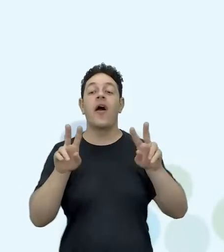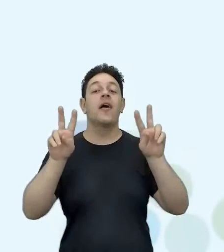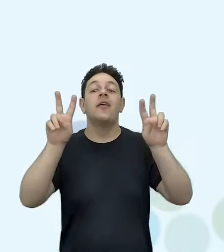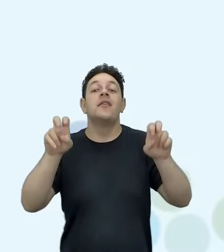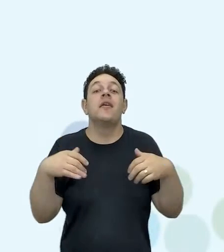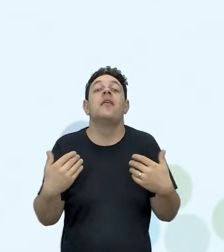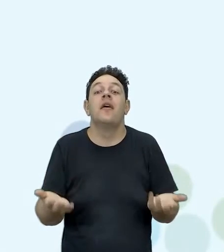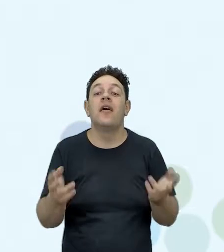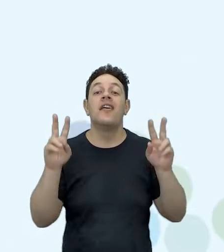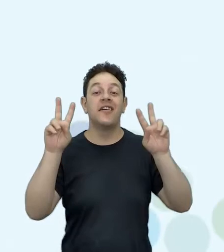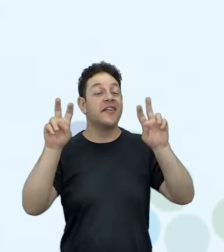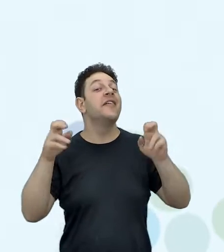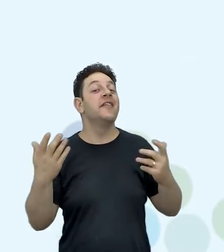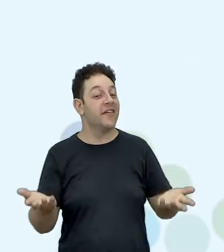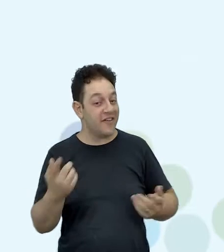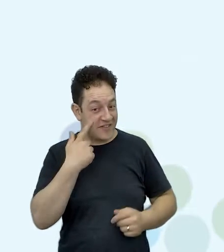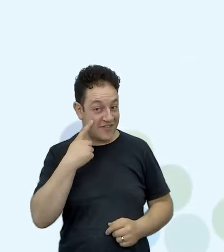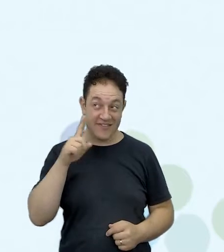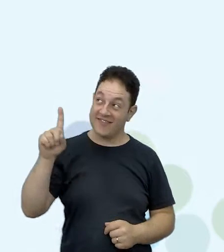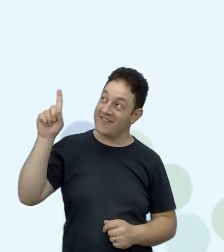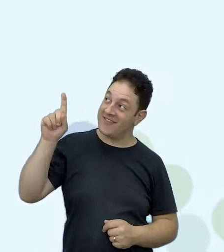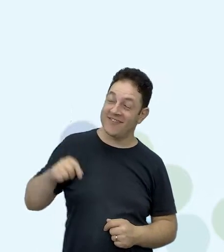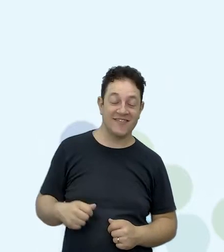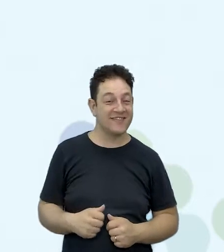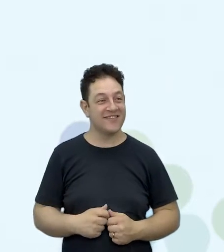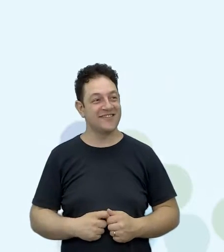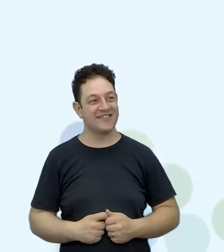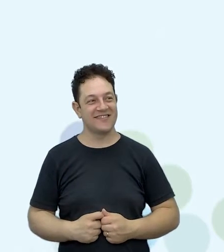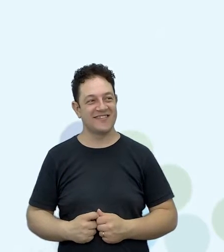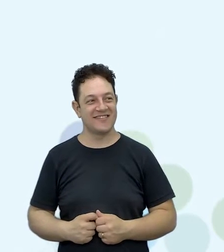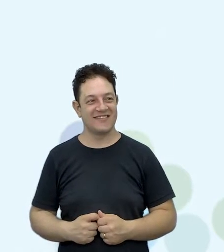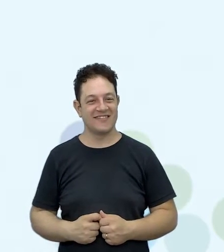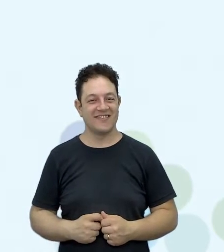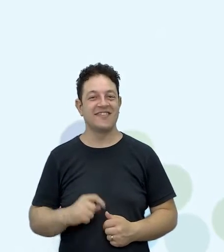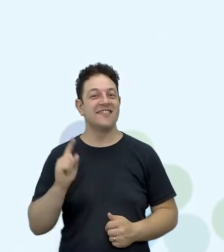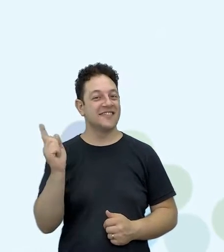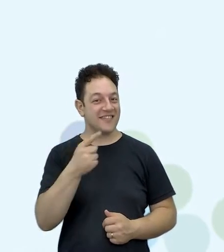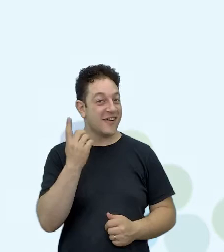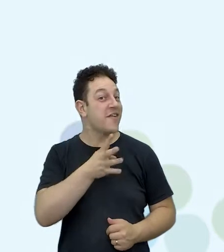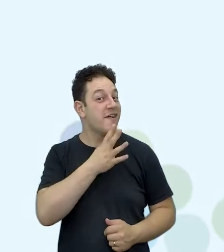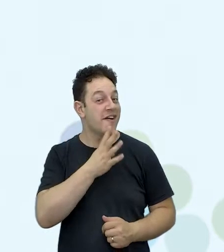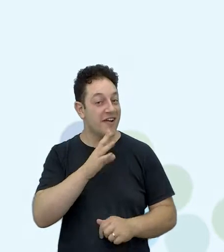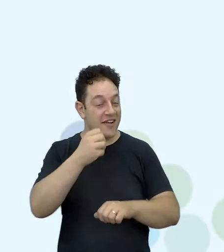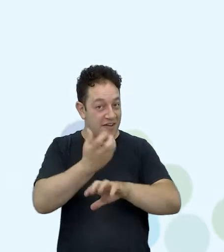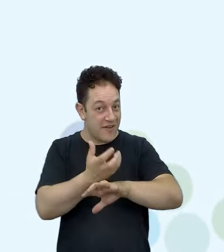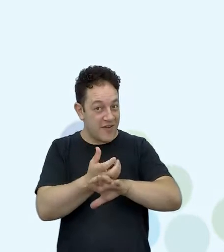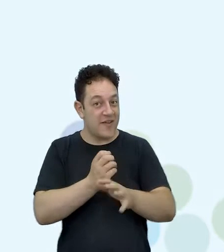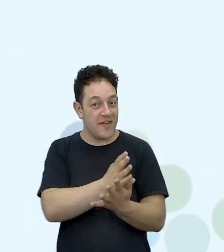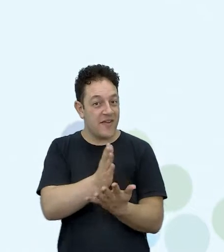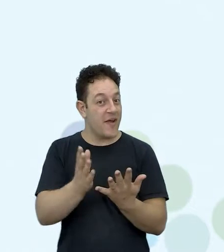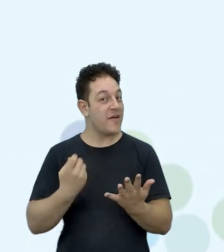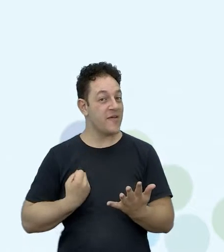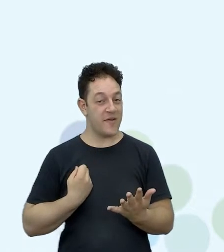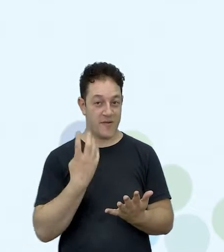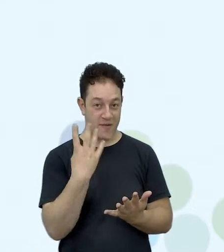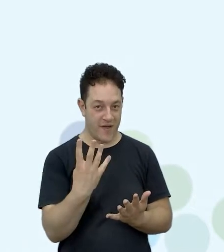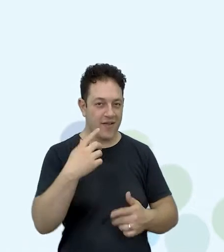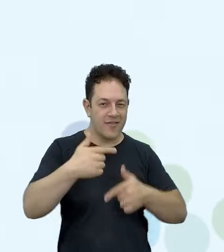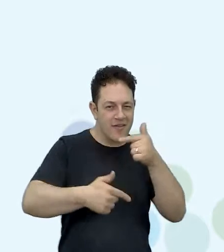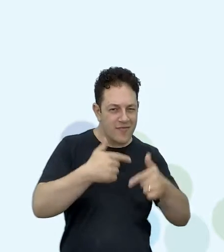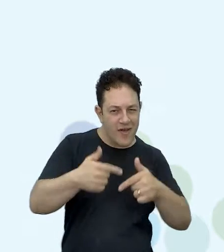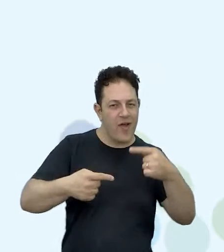né? Qual é o nosso tema? Bota no LED, olha lá. Vocês conhecem o componente 4, trabalho, política